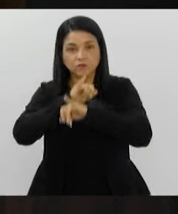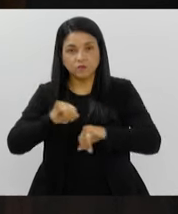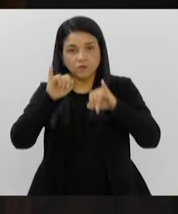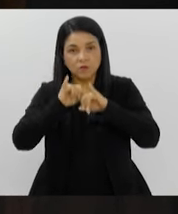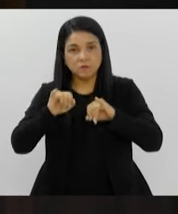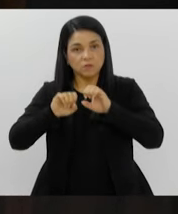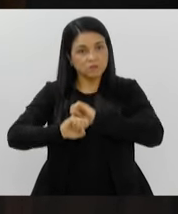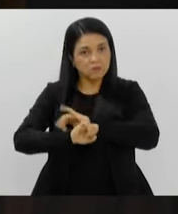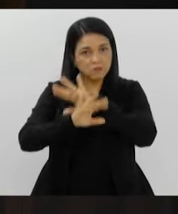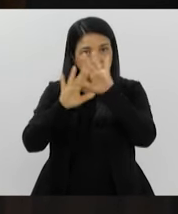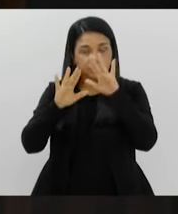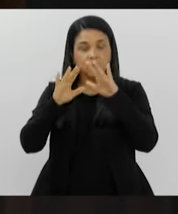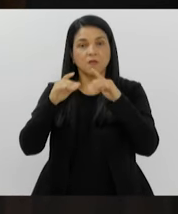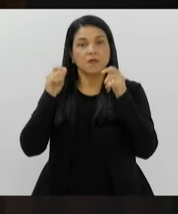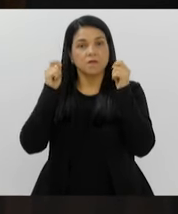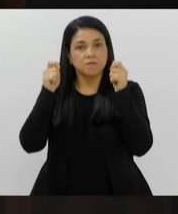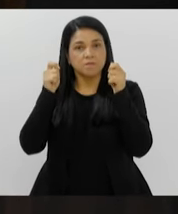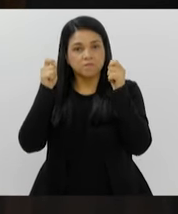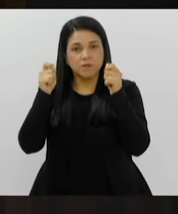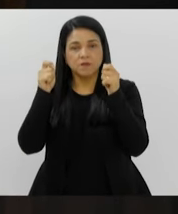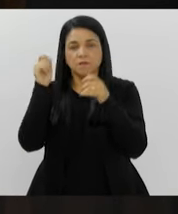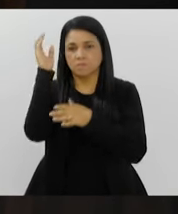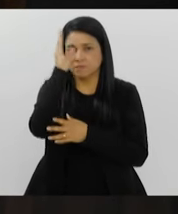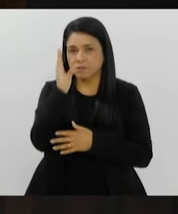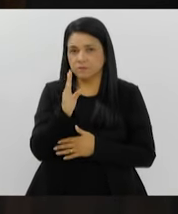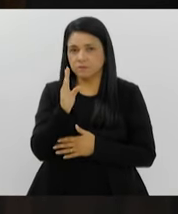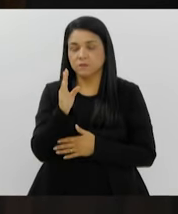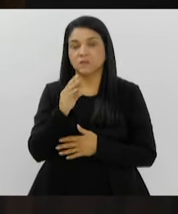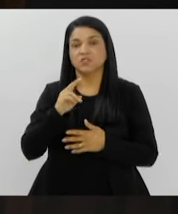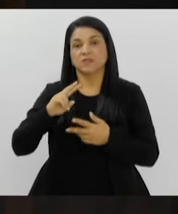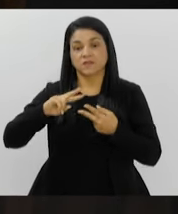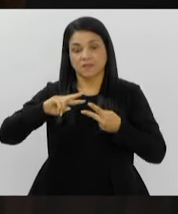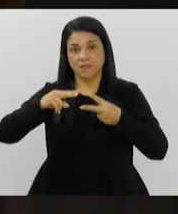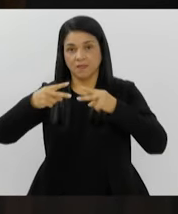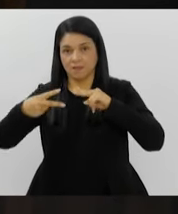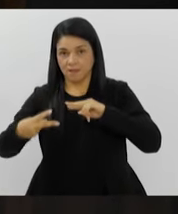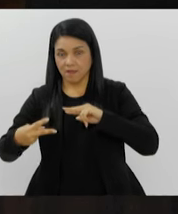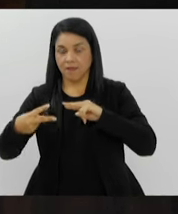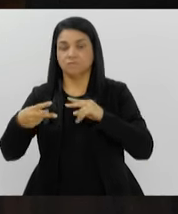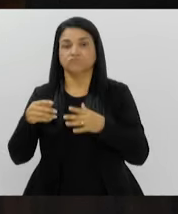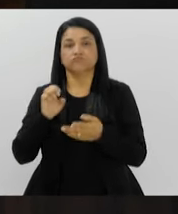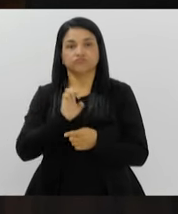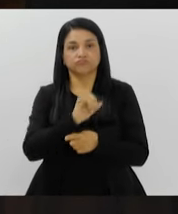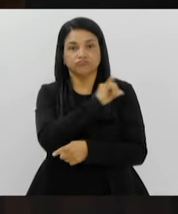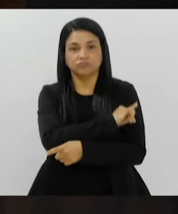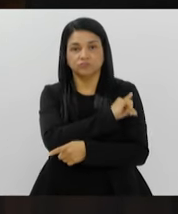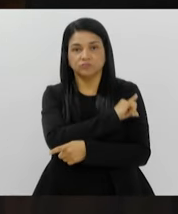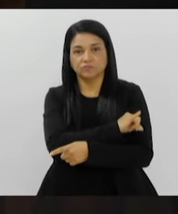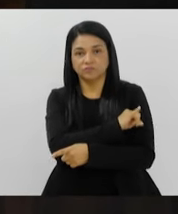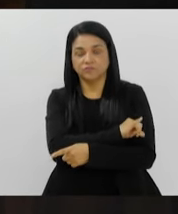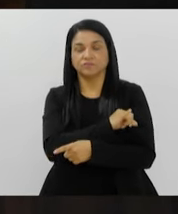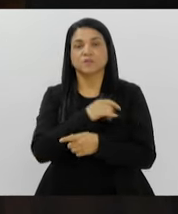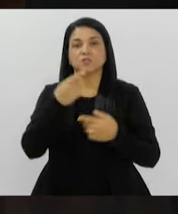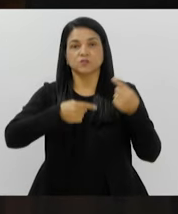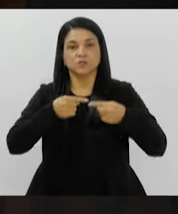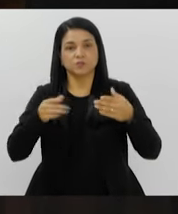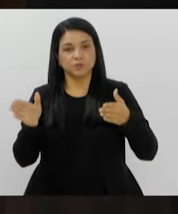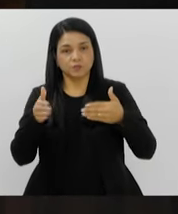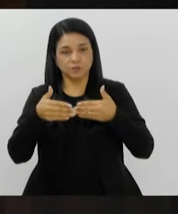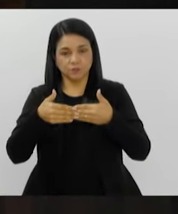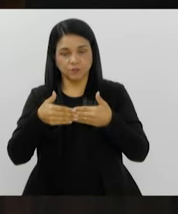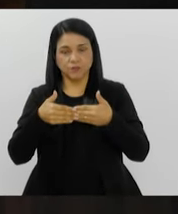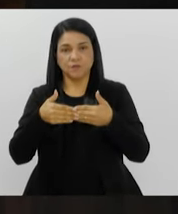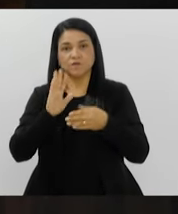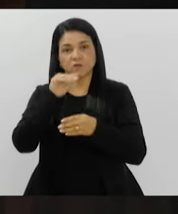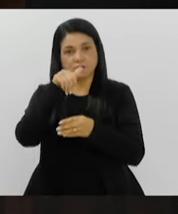sobre a campanha nacional de coleta de DNA no âmbito do Estado do Rio de Janeiro. Em discussão, não havendo quem queira discutir, encerrada a